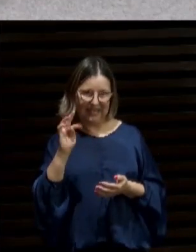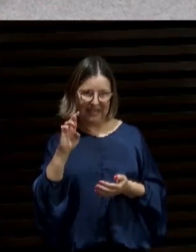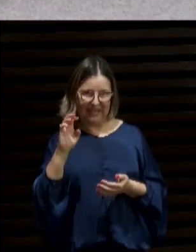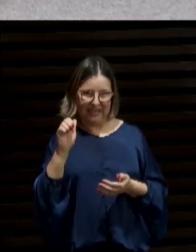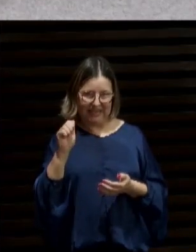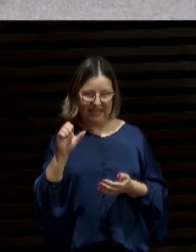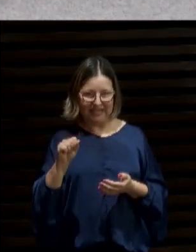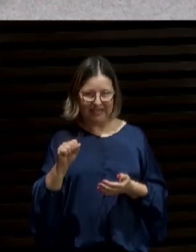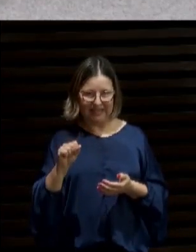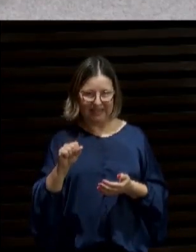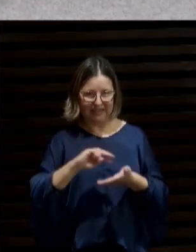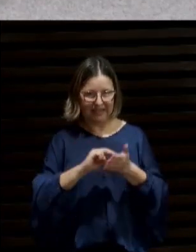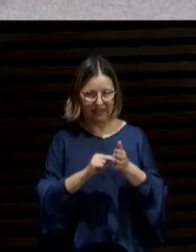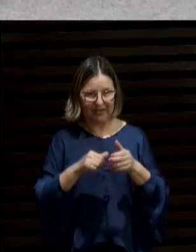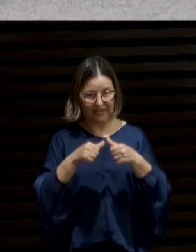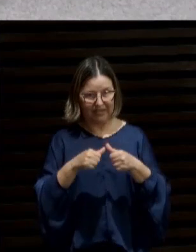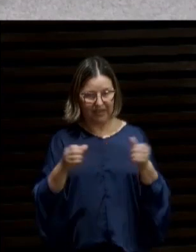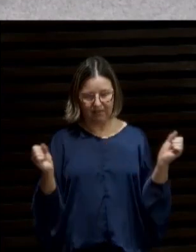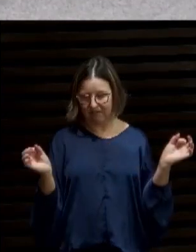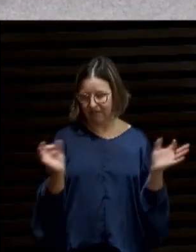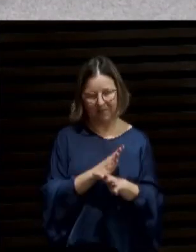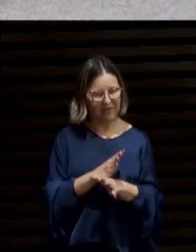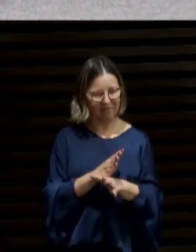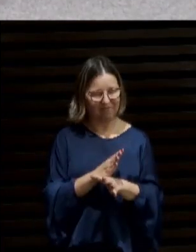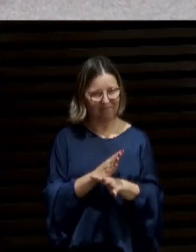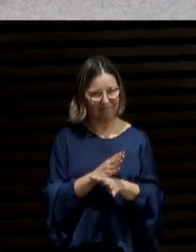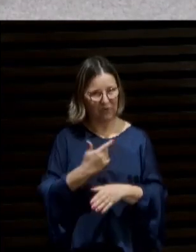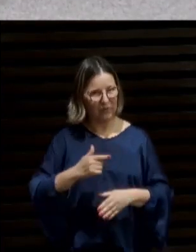Consumado. Não tem mais nada para fazer.